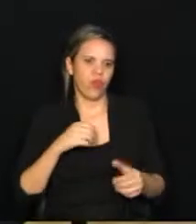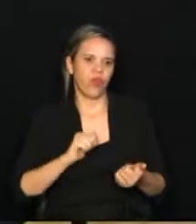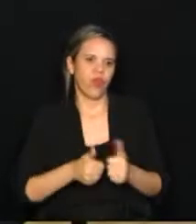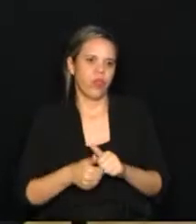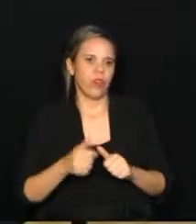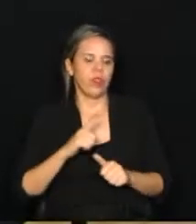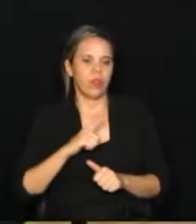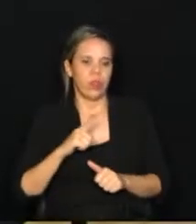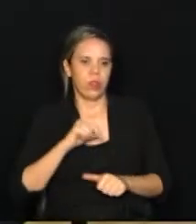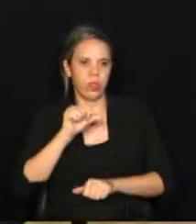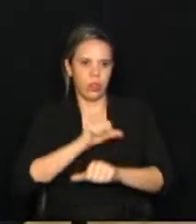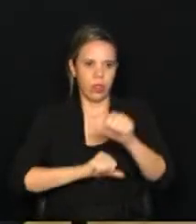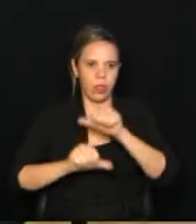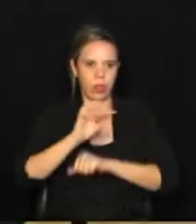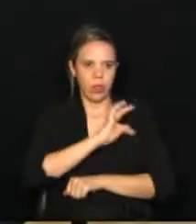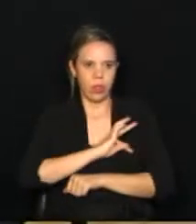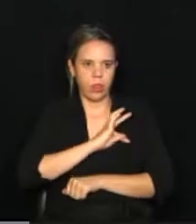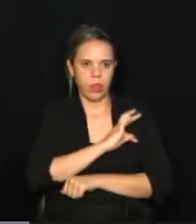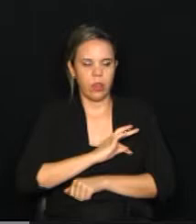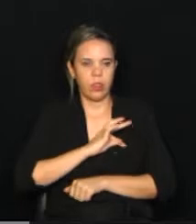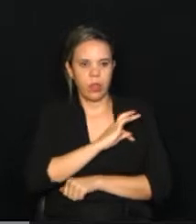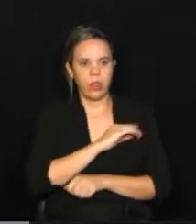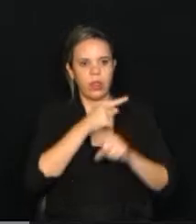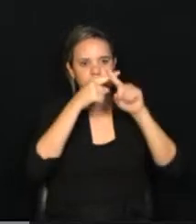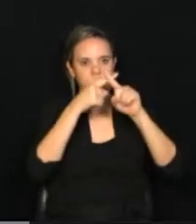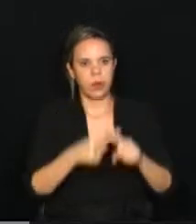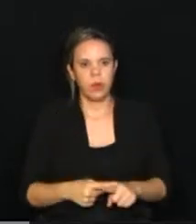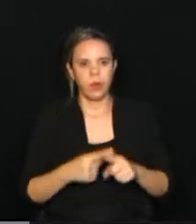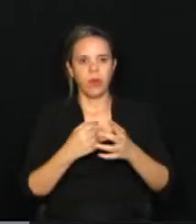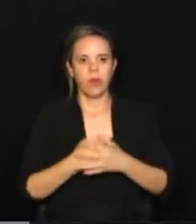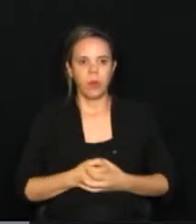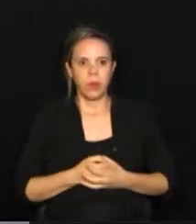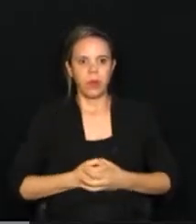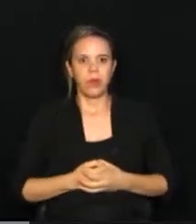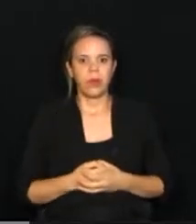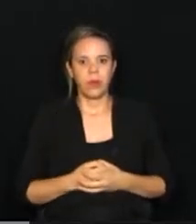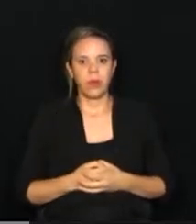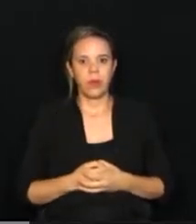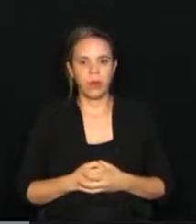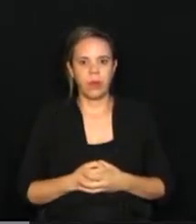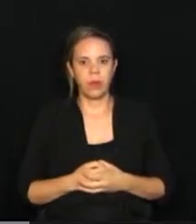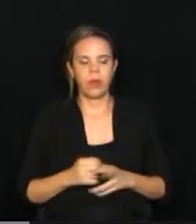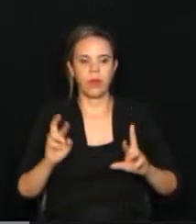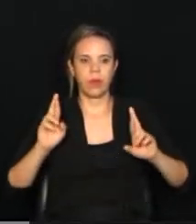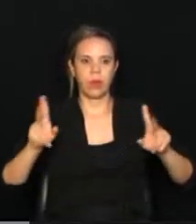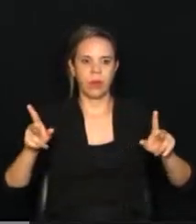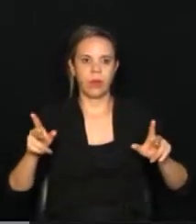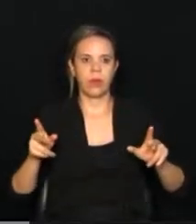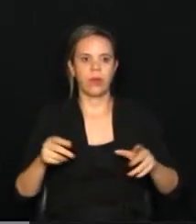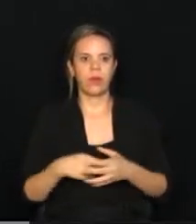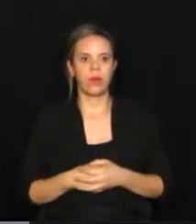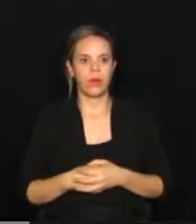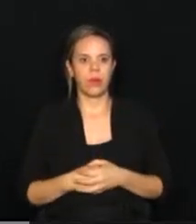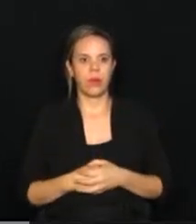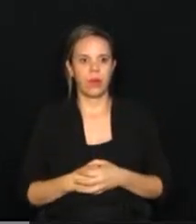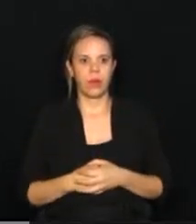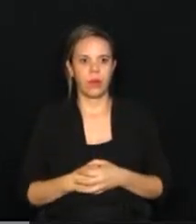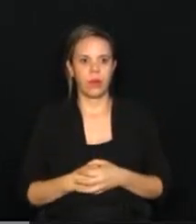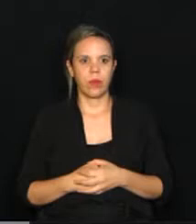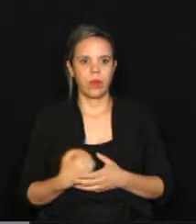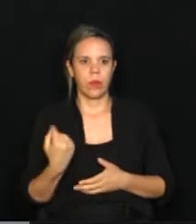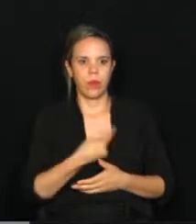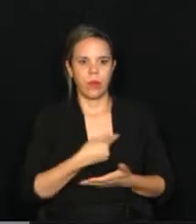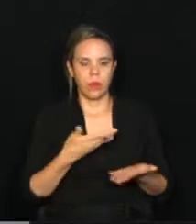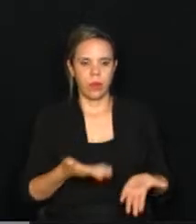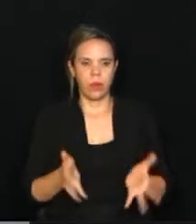gente teve uma troca de técnico aí no meio do campeonato. E são bem diferentes um do outro. Então, a gente